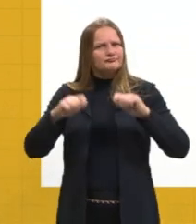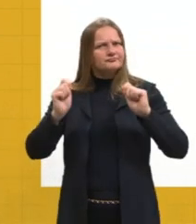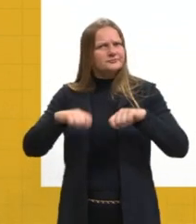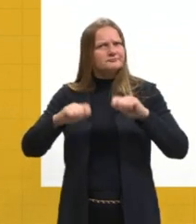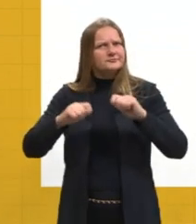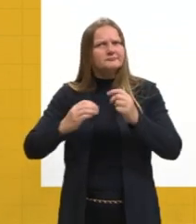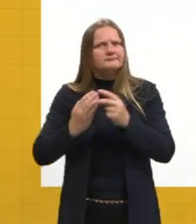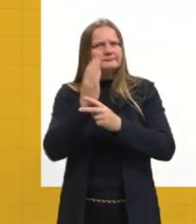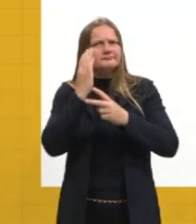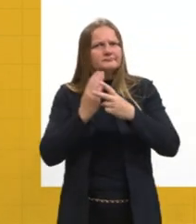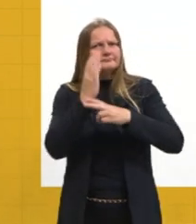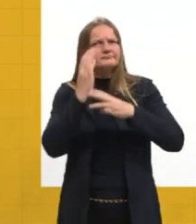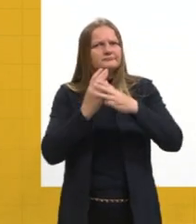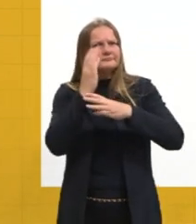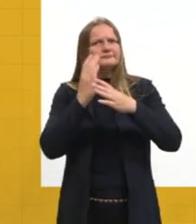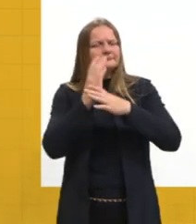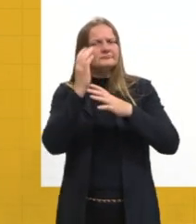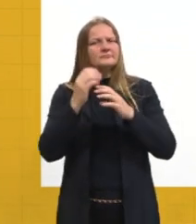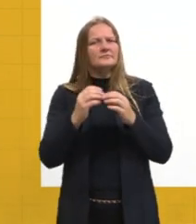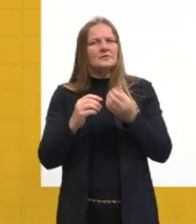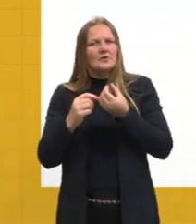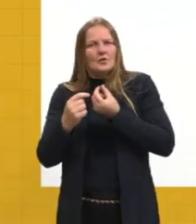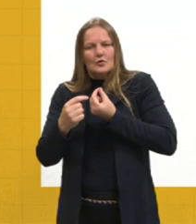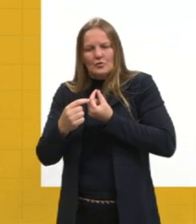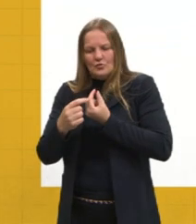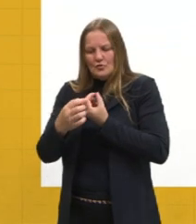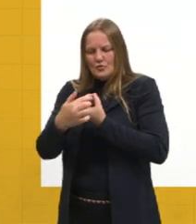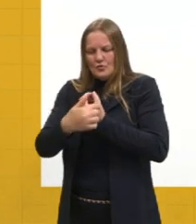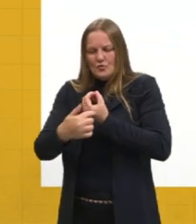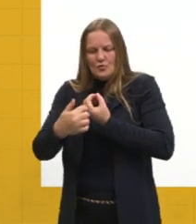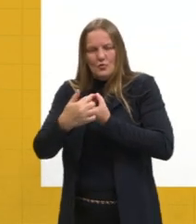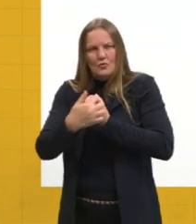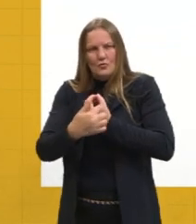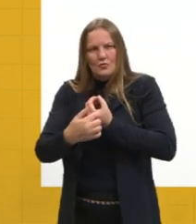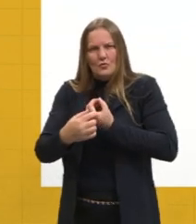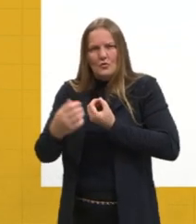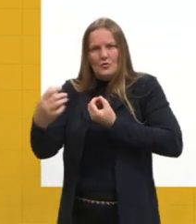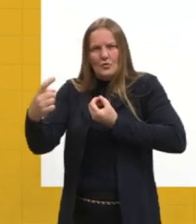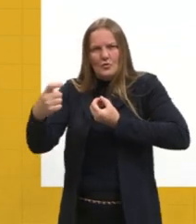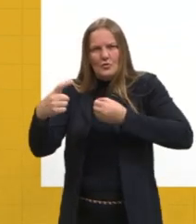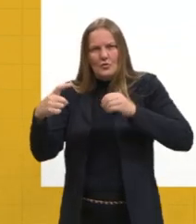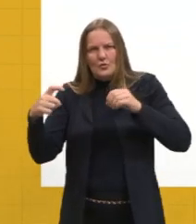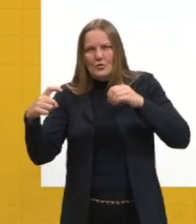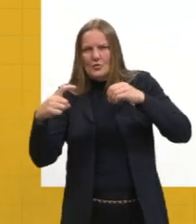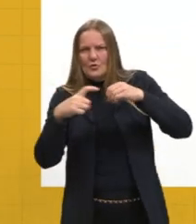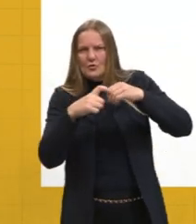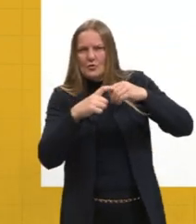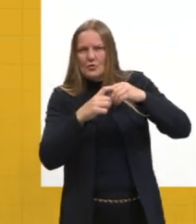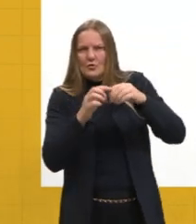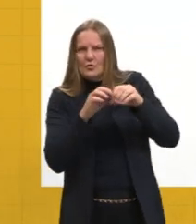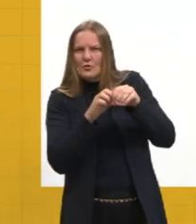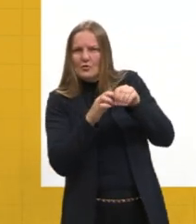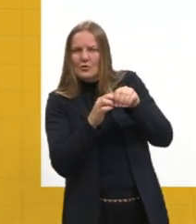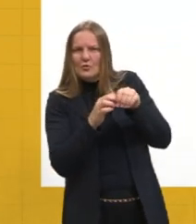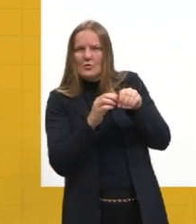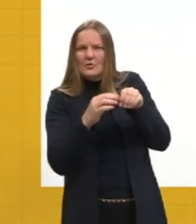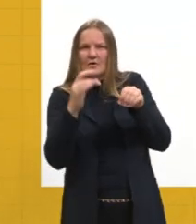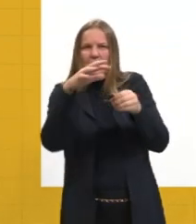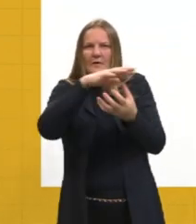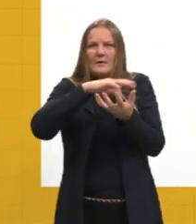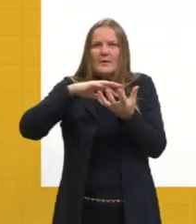fertilização dos ovos de outras plantas serão favorecidos pela seleção